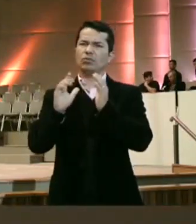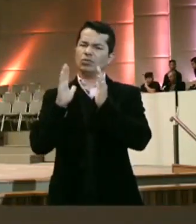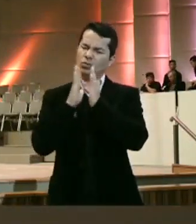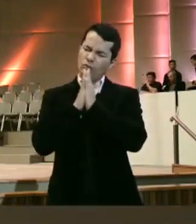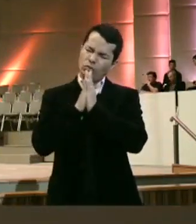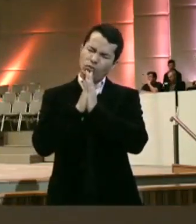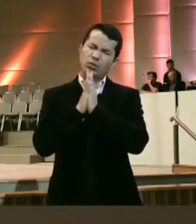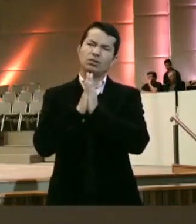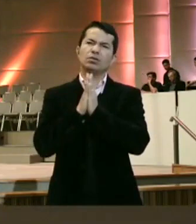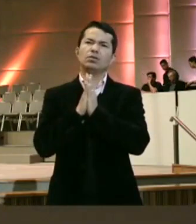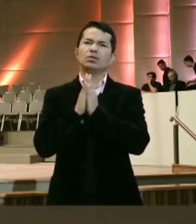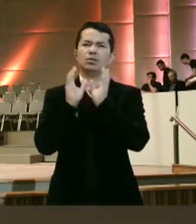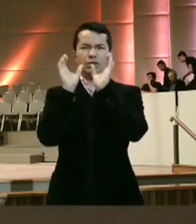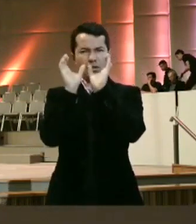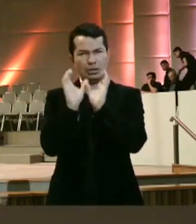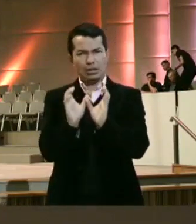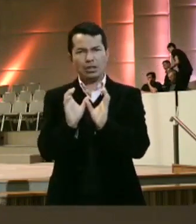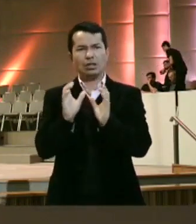orar juntos aqui.